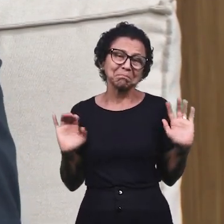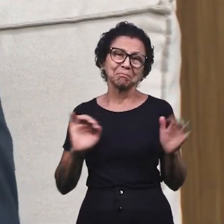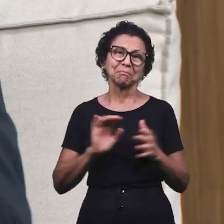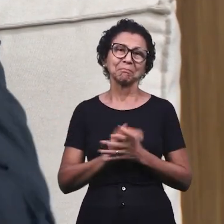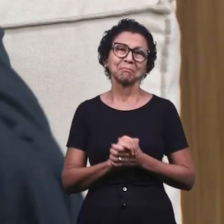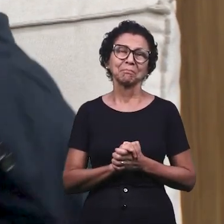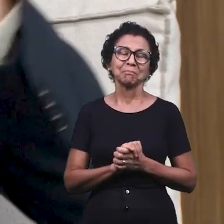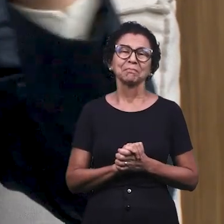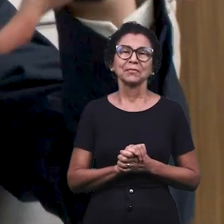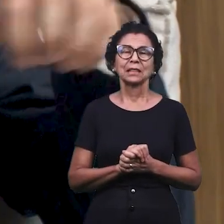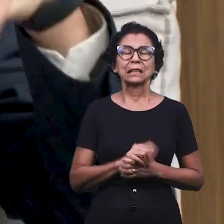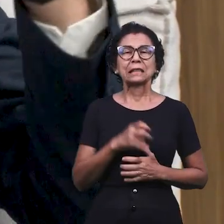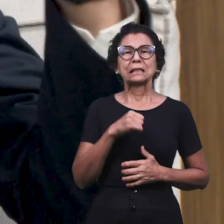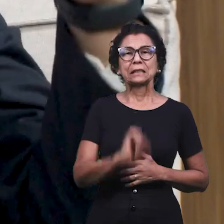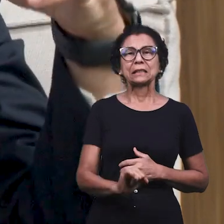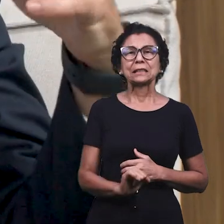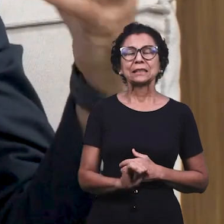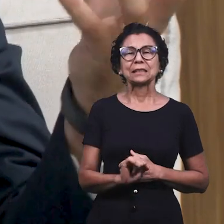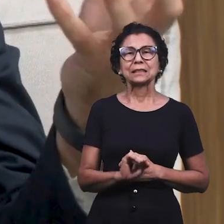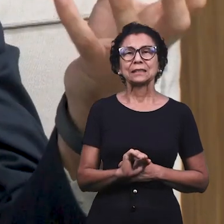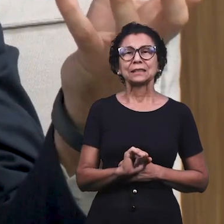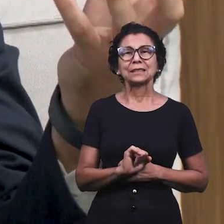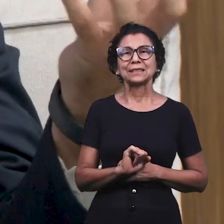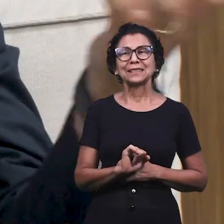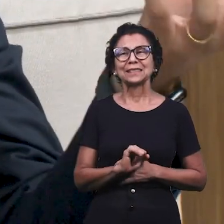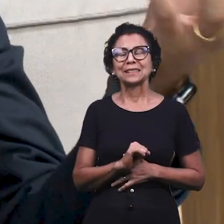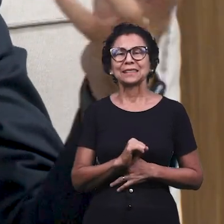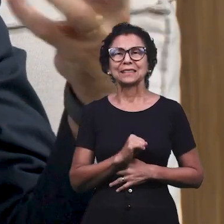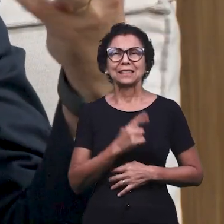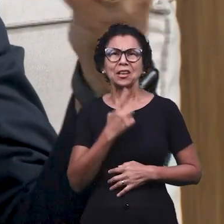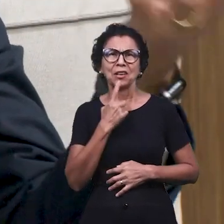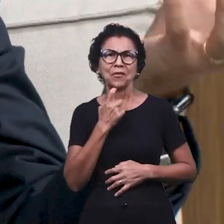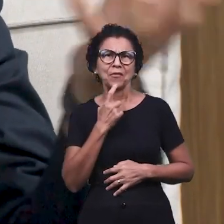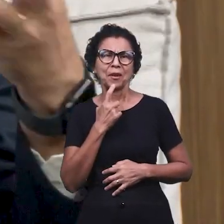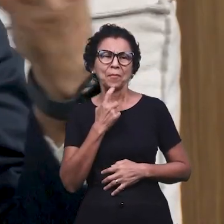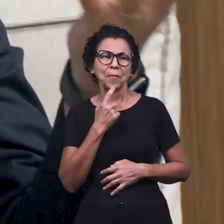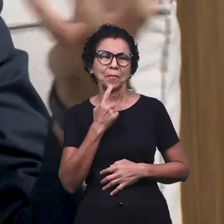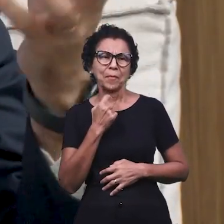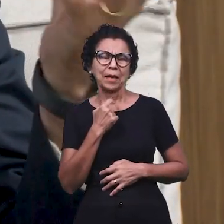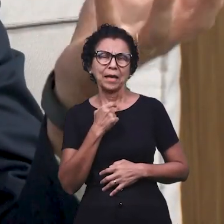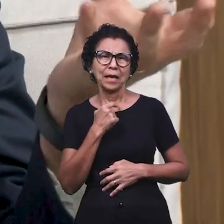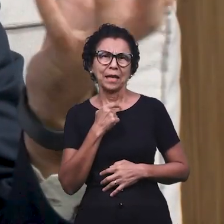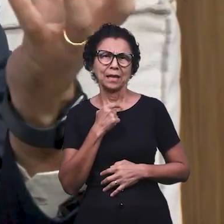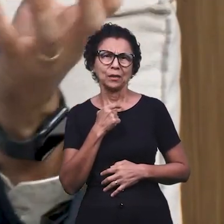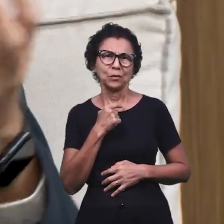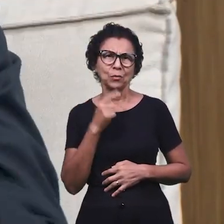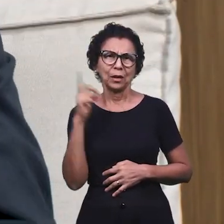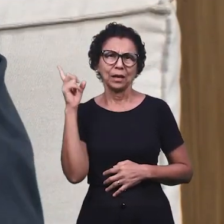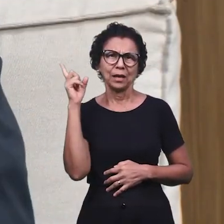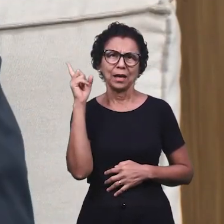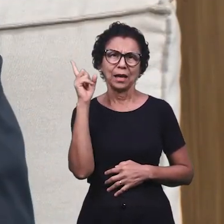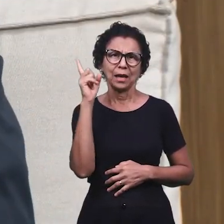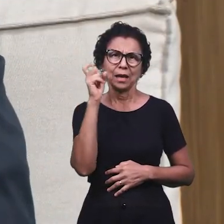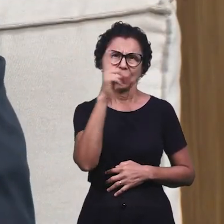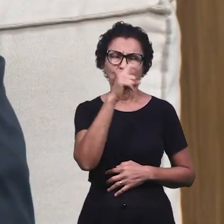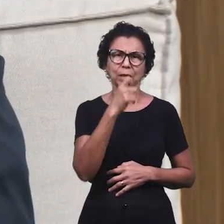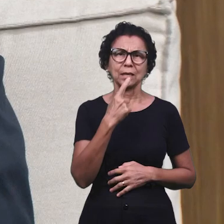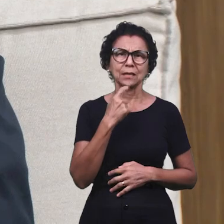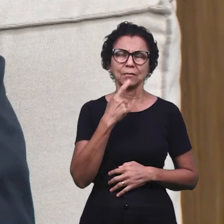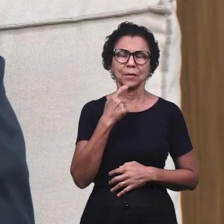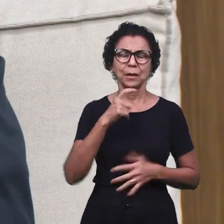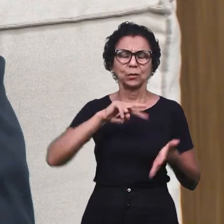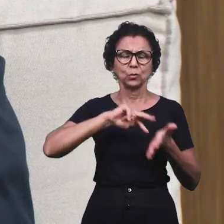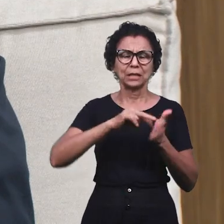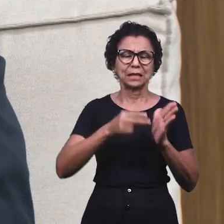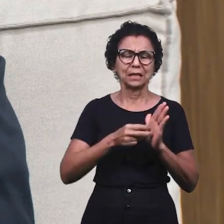Então, por isso que ele faz uma depuração, Aníbal, para não dar essa condição de importação para qualquer um. Mas isso facilitou muito os